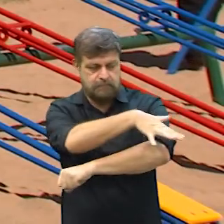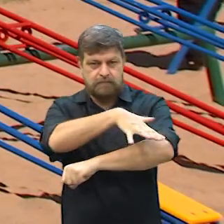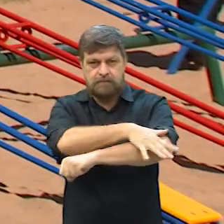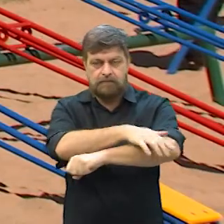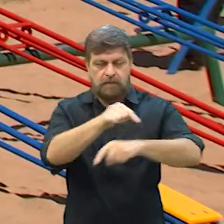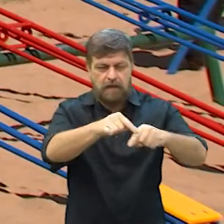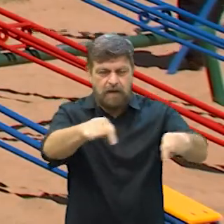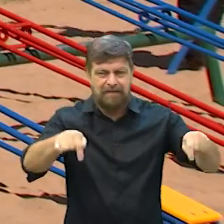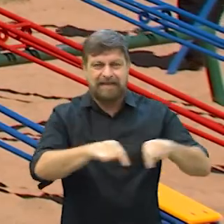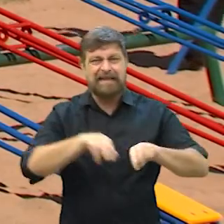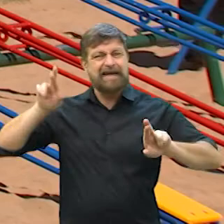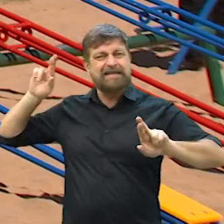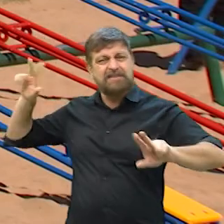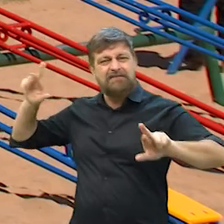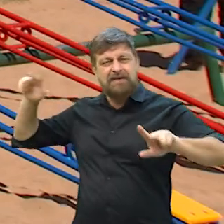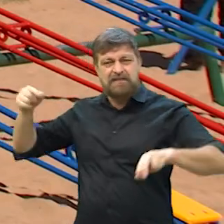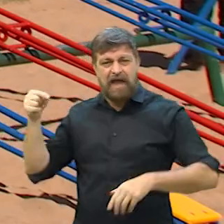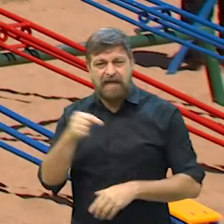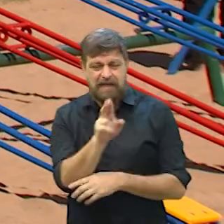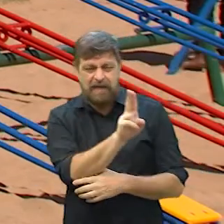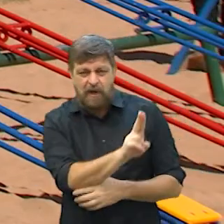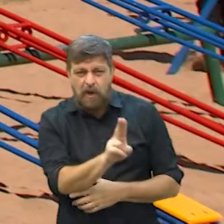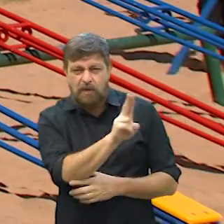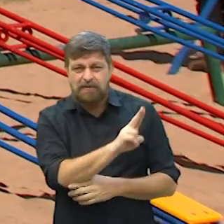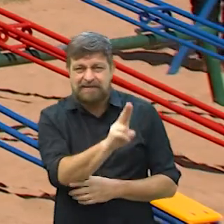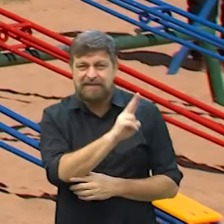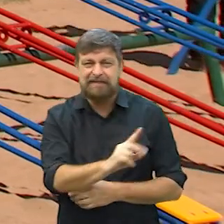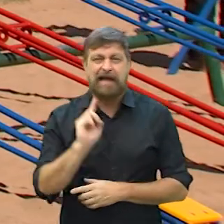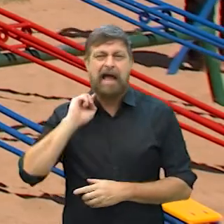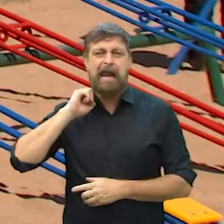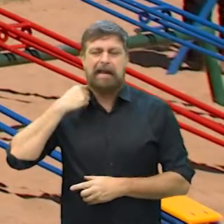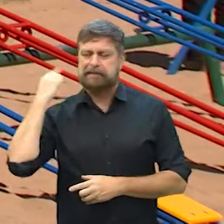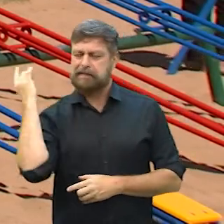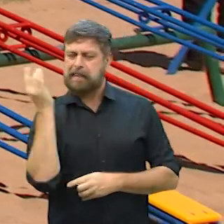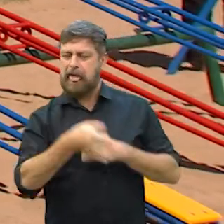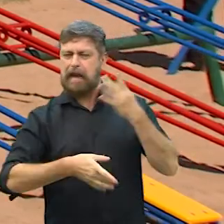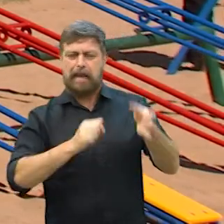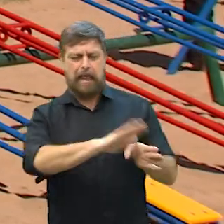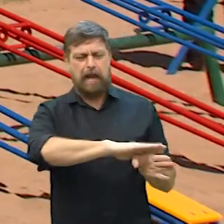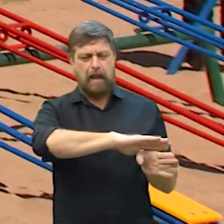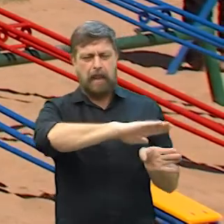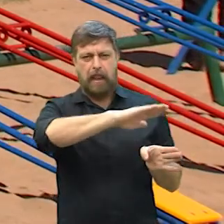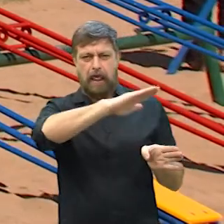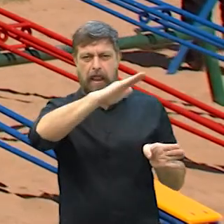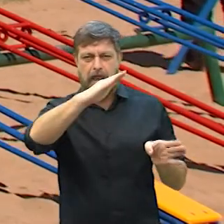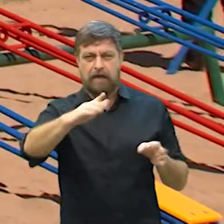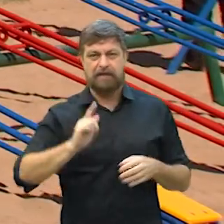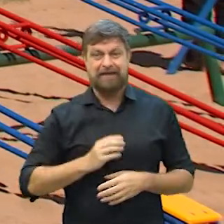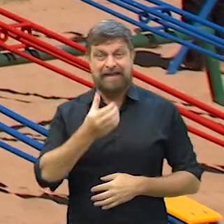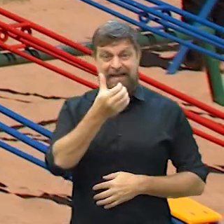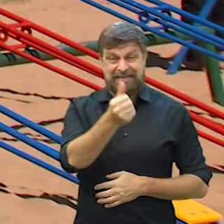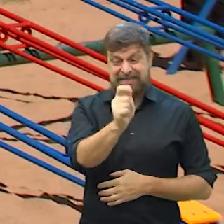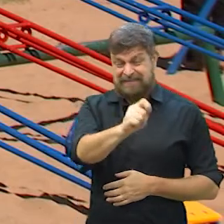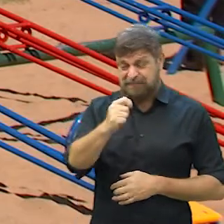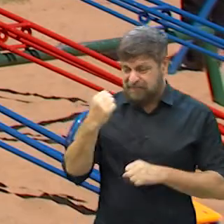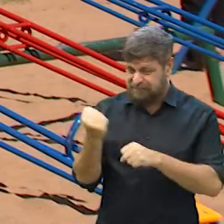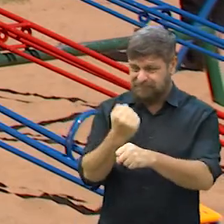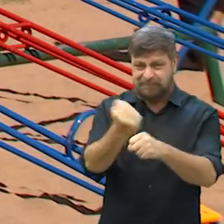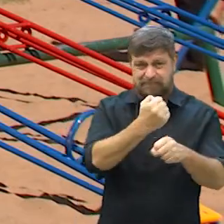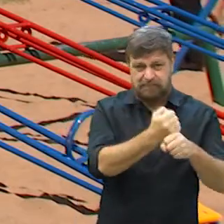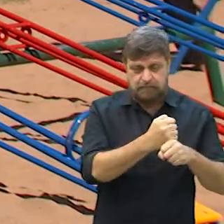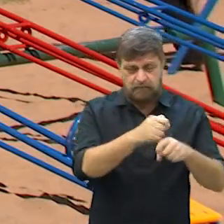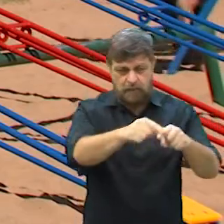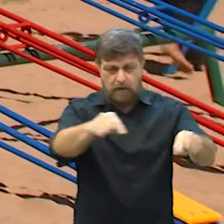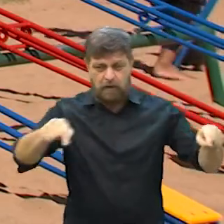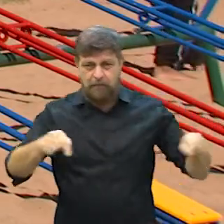foi construída era um terreno bem diferente muito usado para descarte irregular de lixo aqui no bairro foram seis